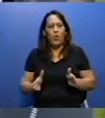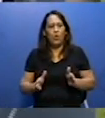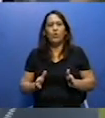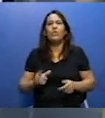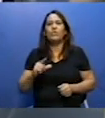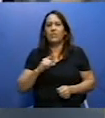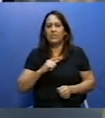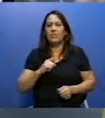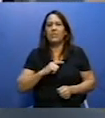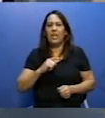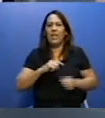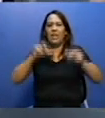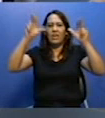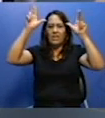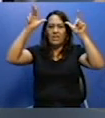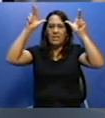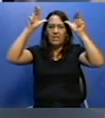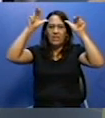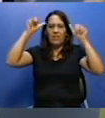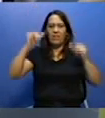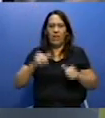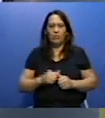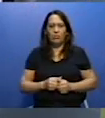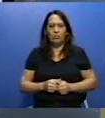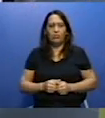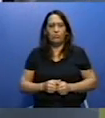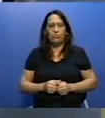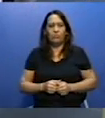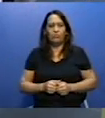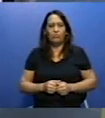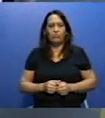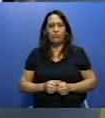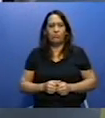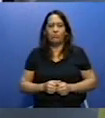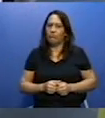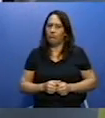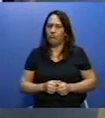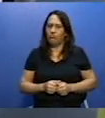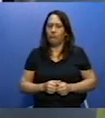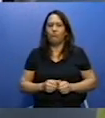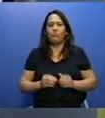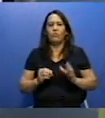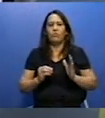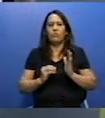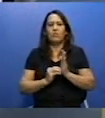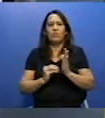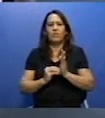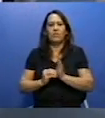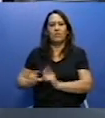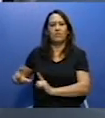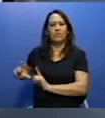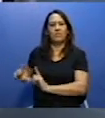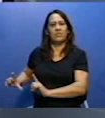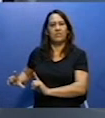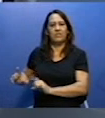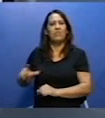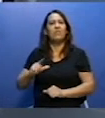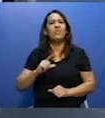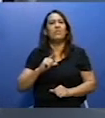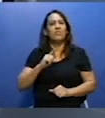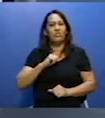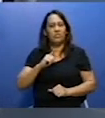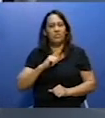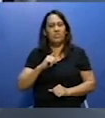hoje há bondes puxados por cavalos? Naquela última foto, eu mostrei algum bonde puxando, um cavalo puxando